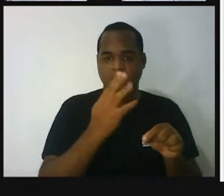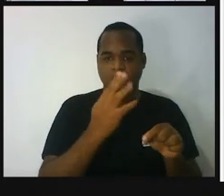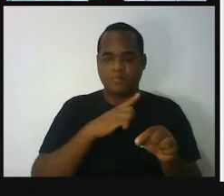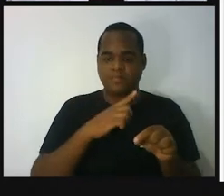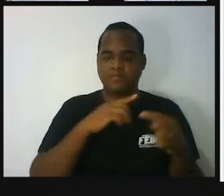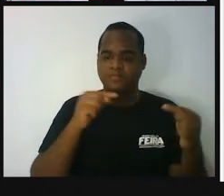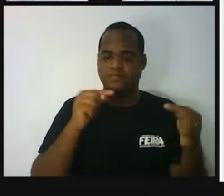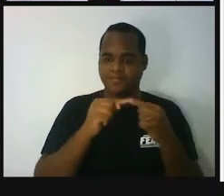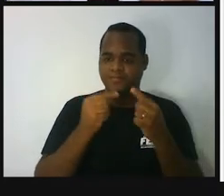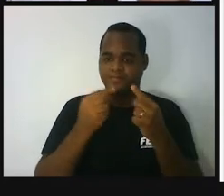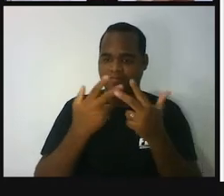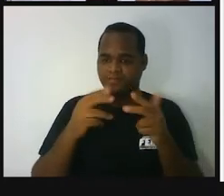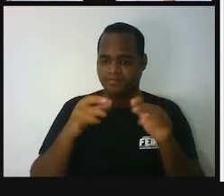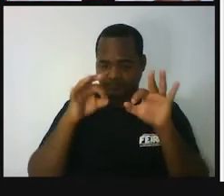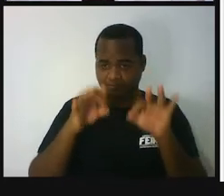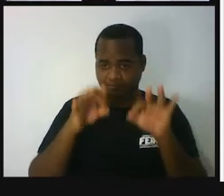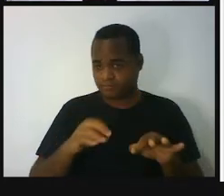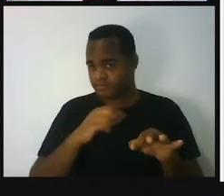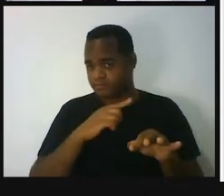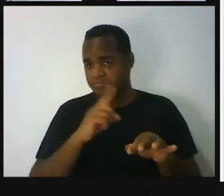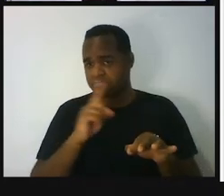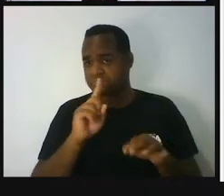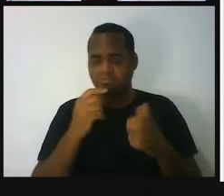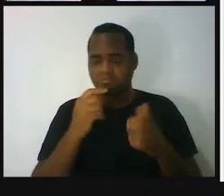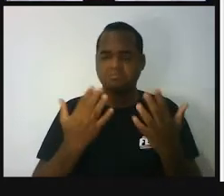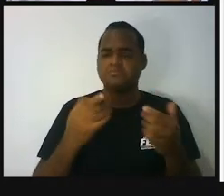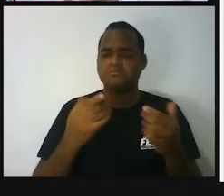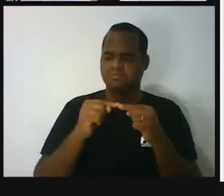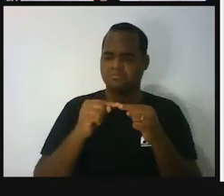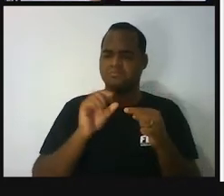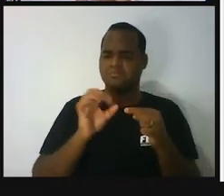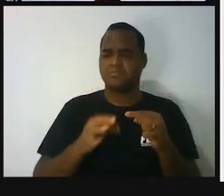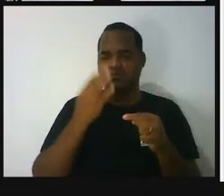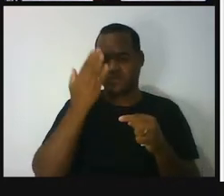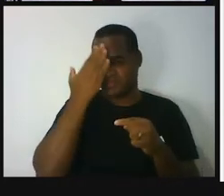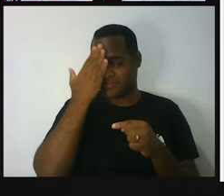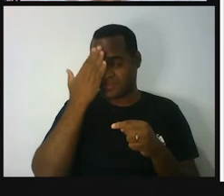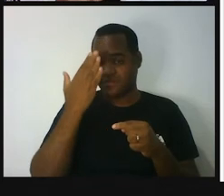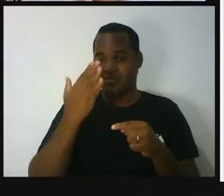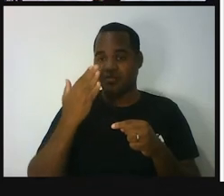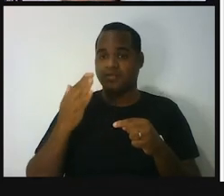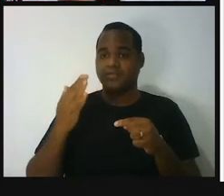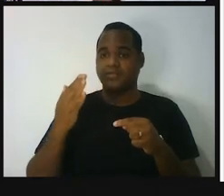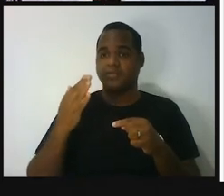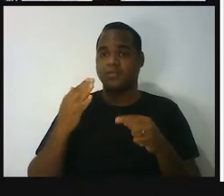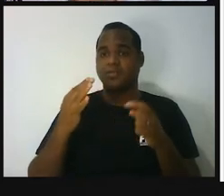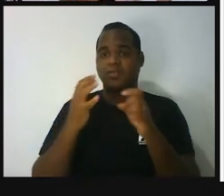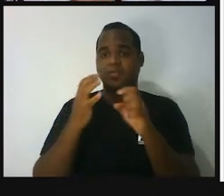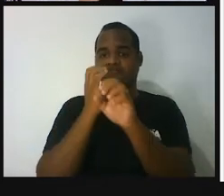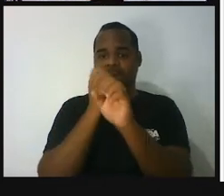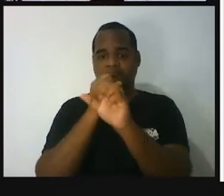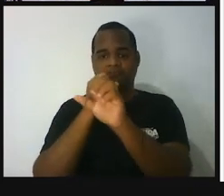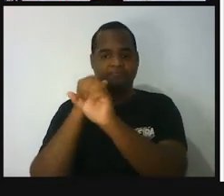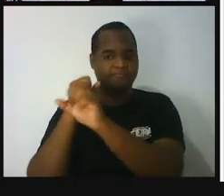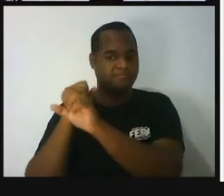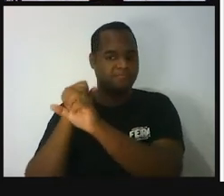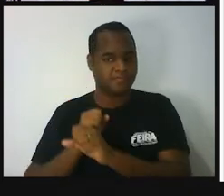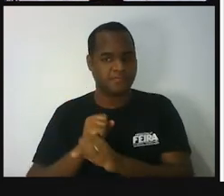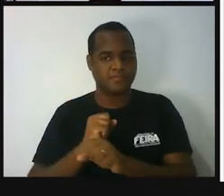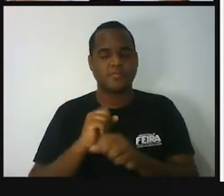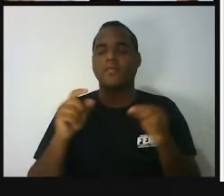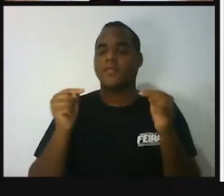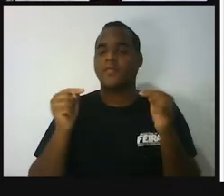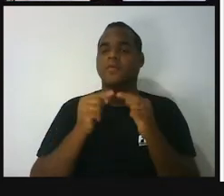regulares? Só tem uma forma da gente saber. Medindo os lados, vendo se esses lados têm a mesma